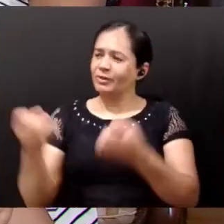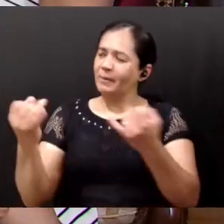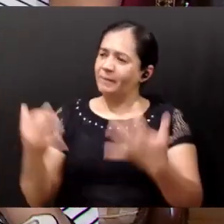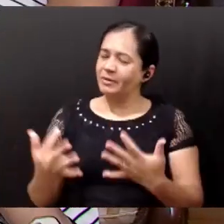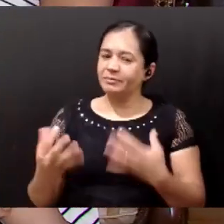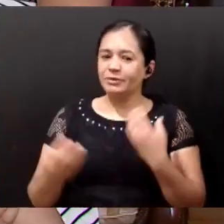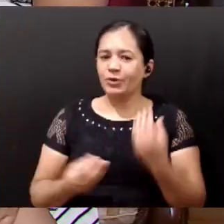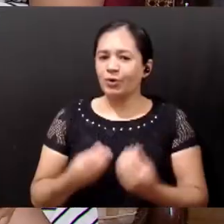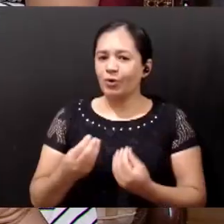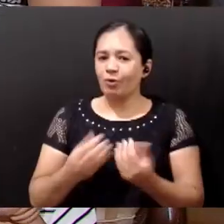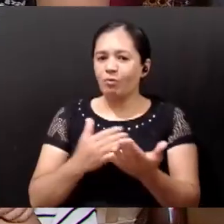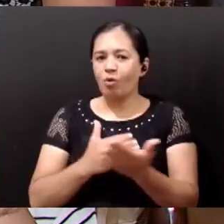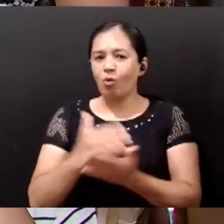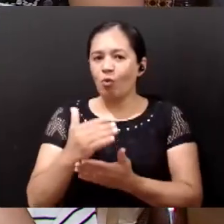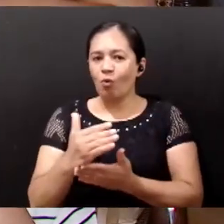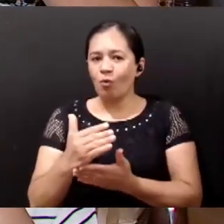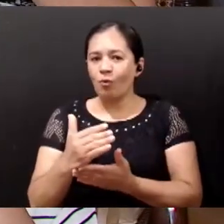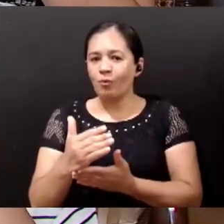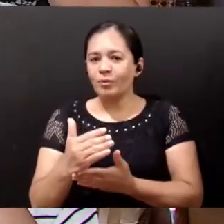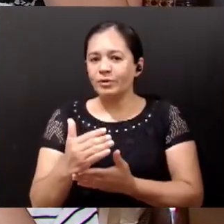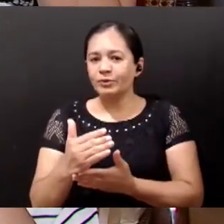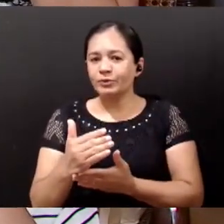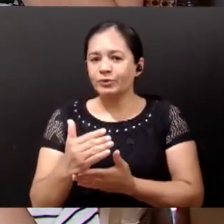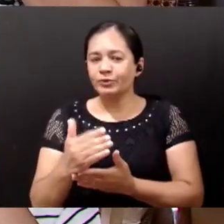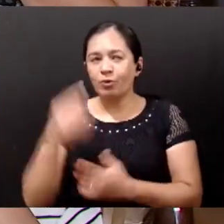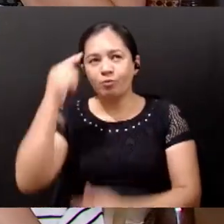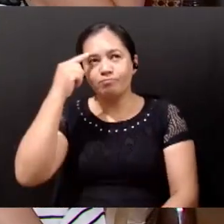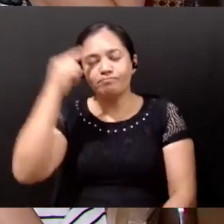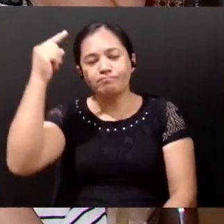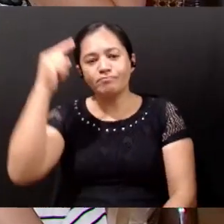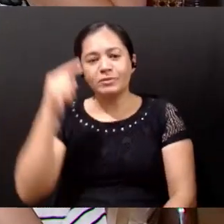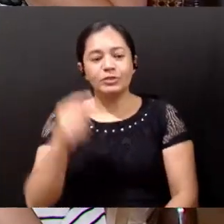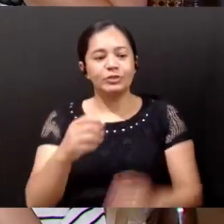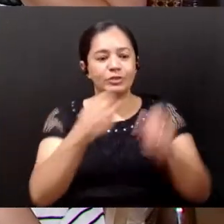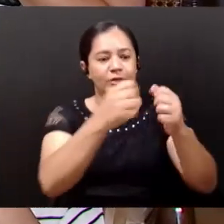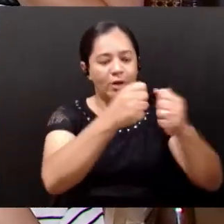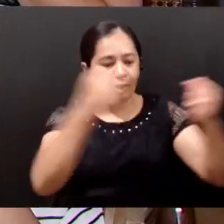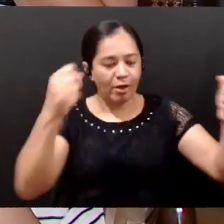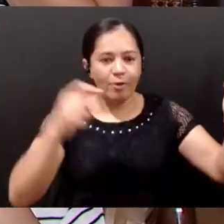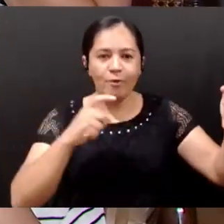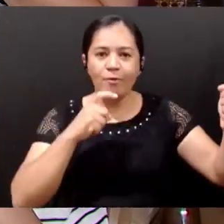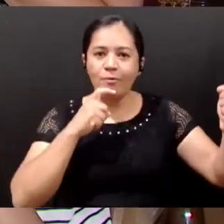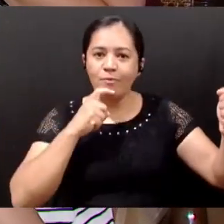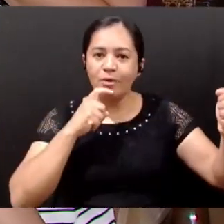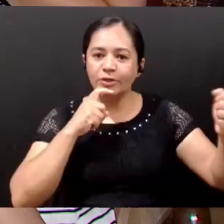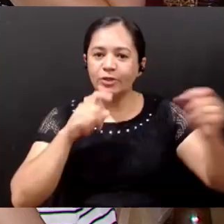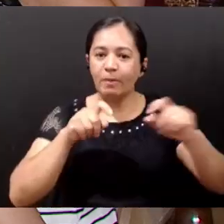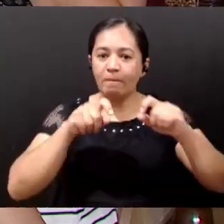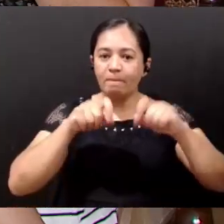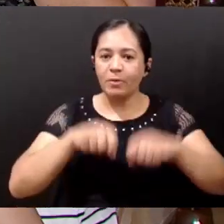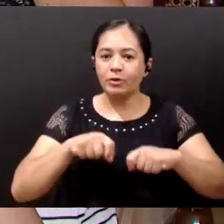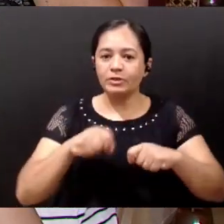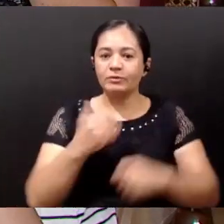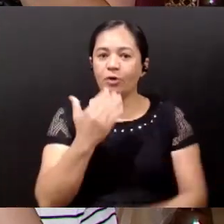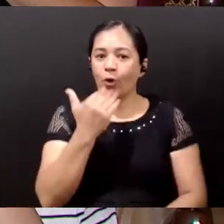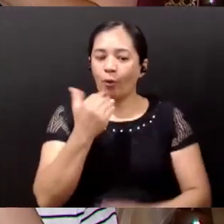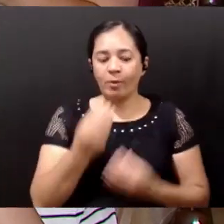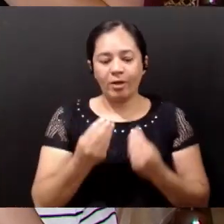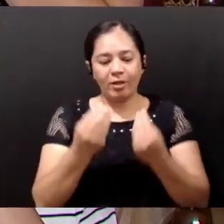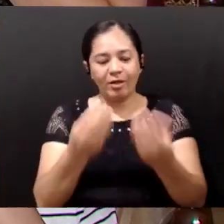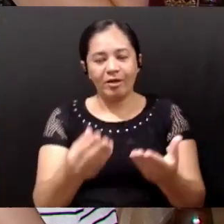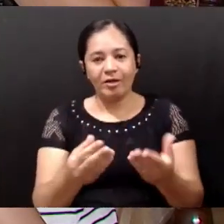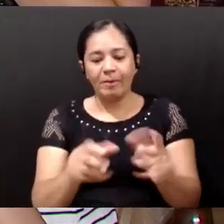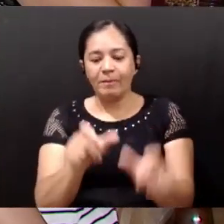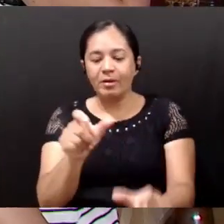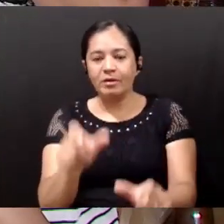essa ideia de ter uma geladeira que pudesse oferecer alimentos para quem está ali no centro